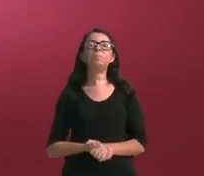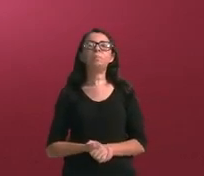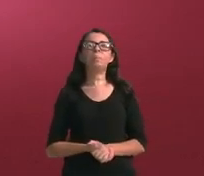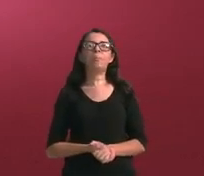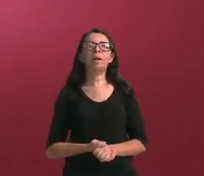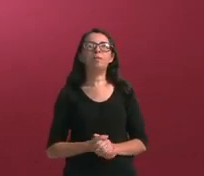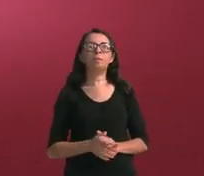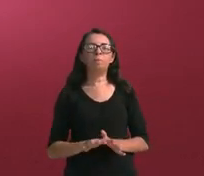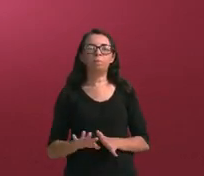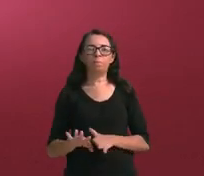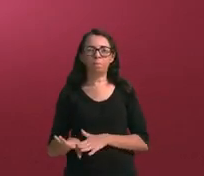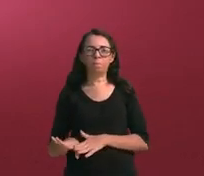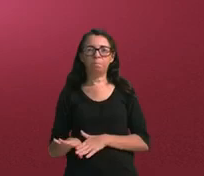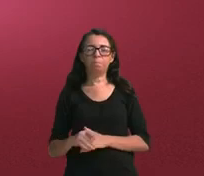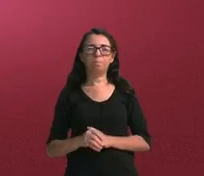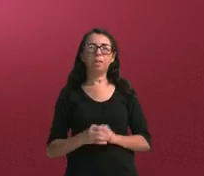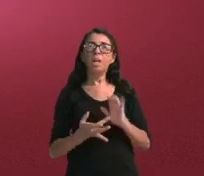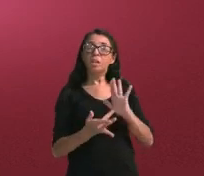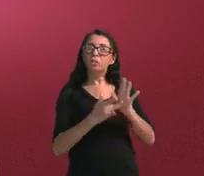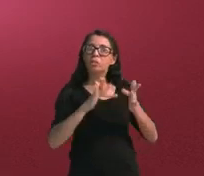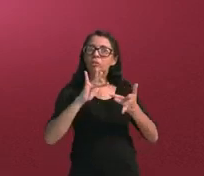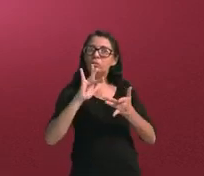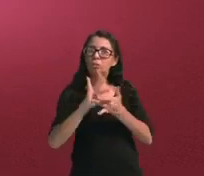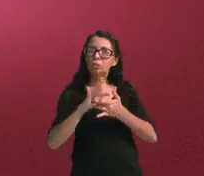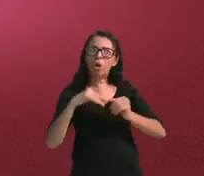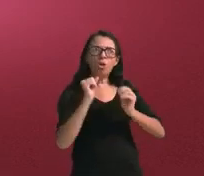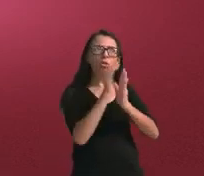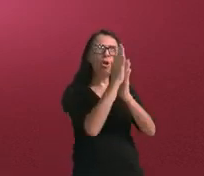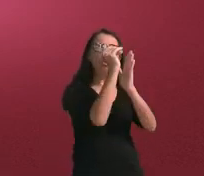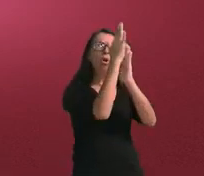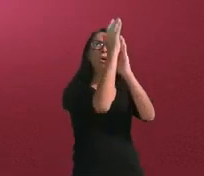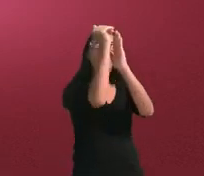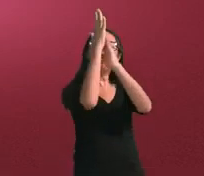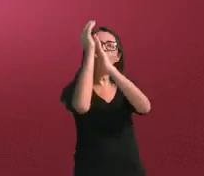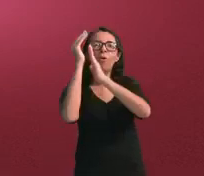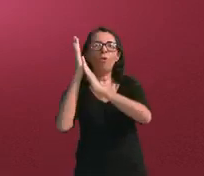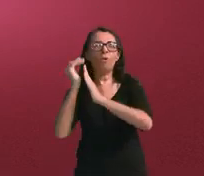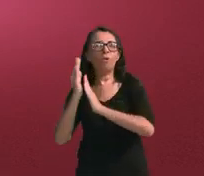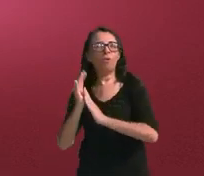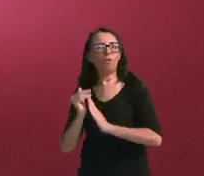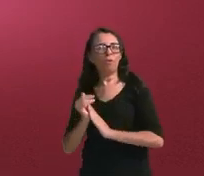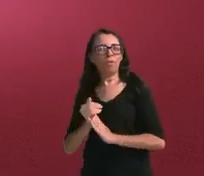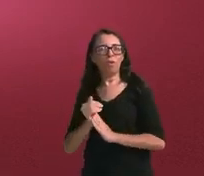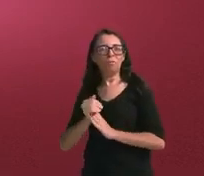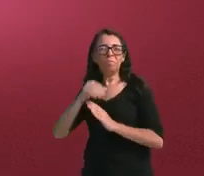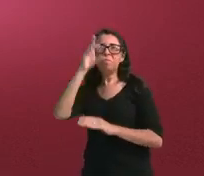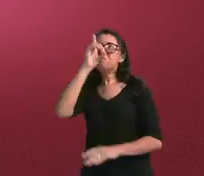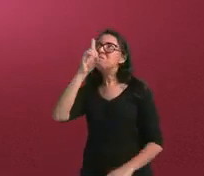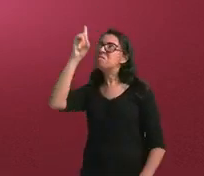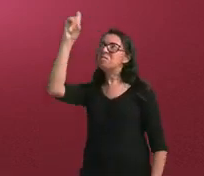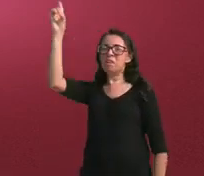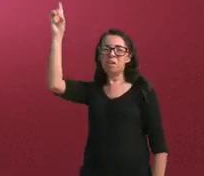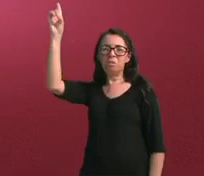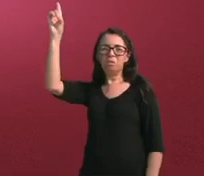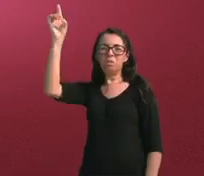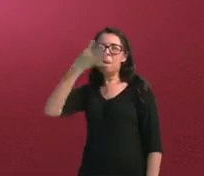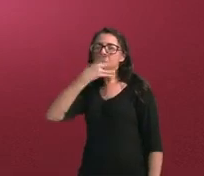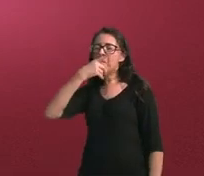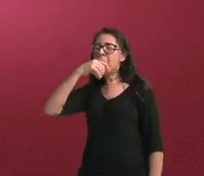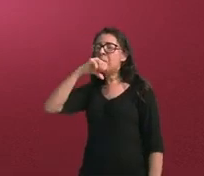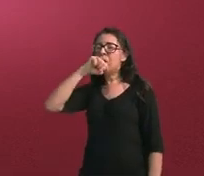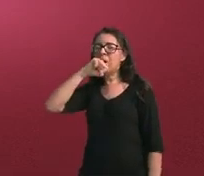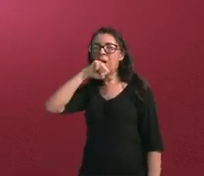se revelar a esses seguidores. Versos 21 e 22 do capítulo 10. Verso 21, disse